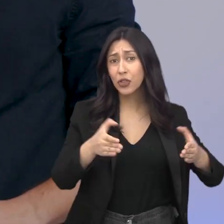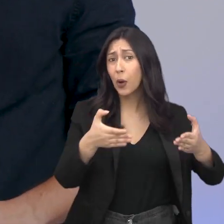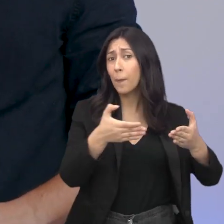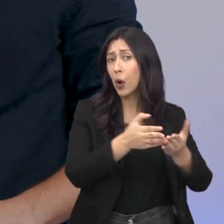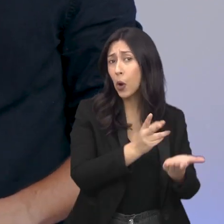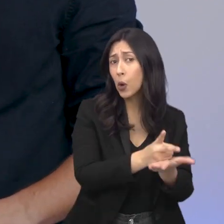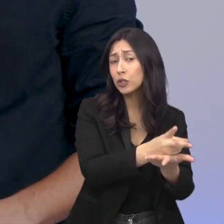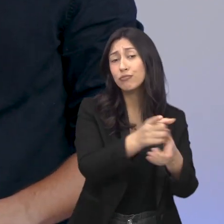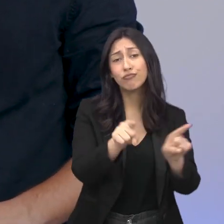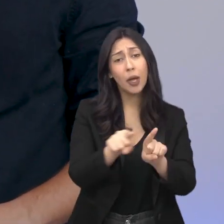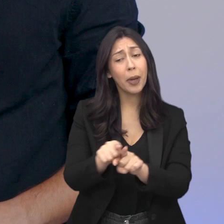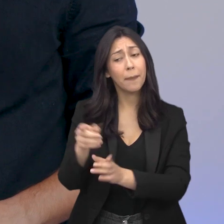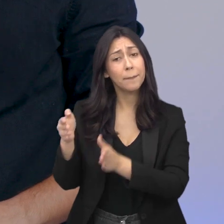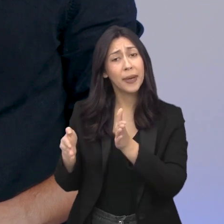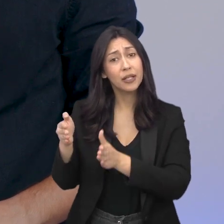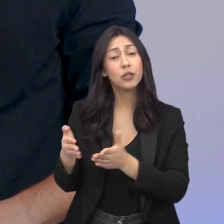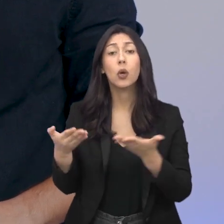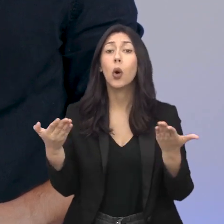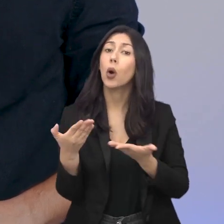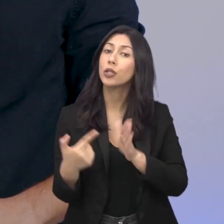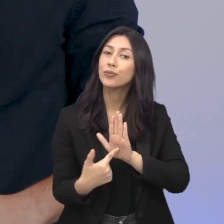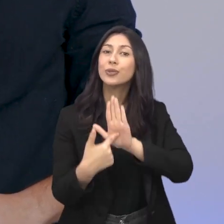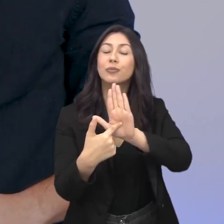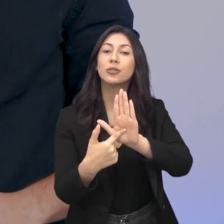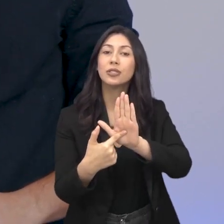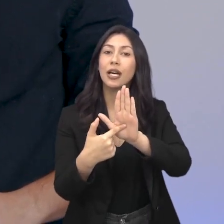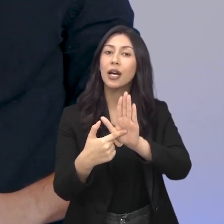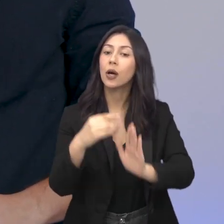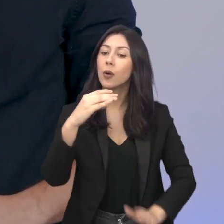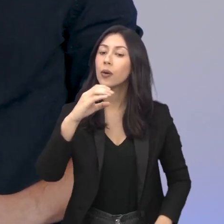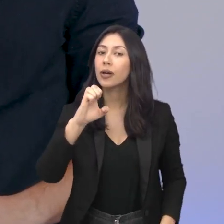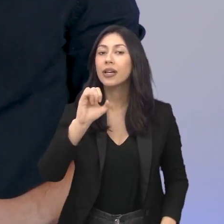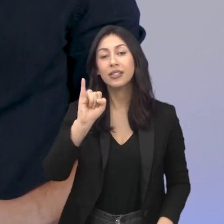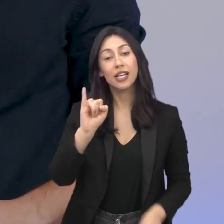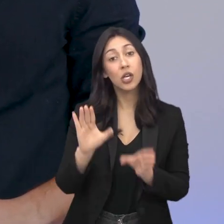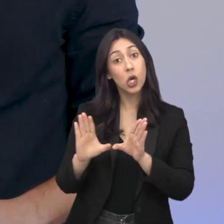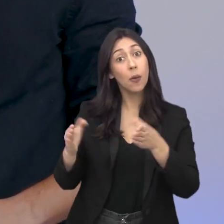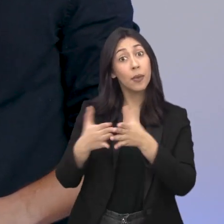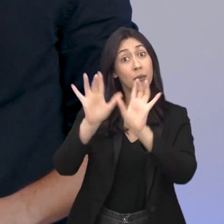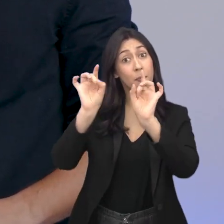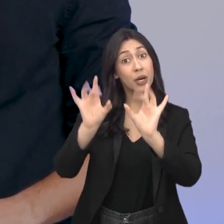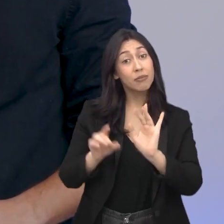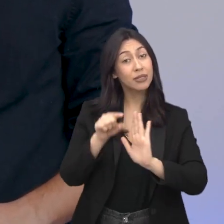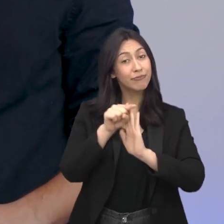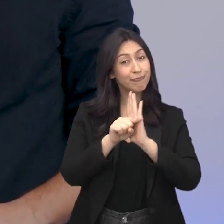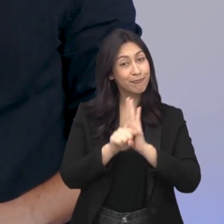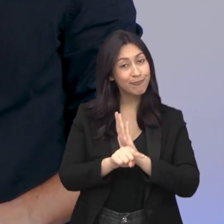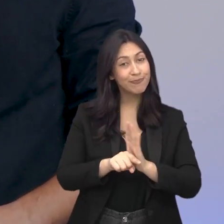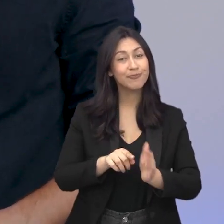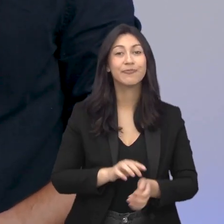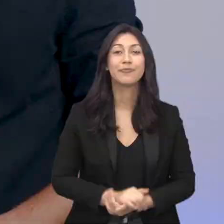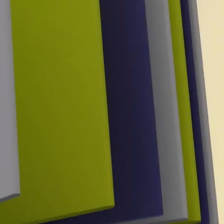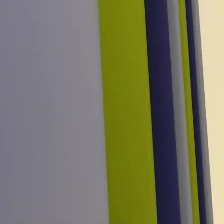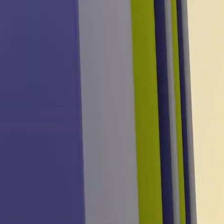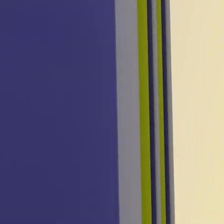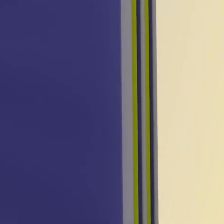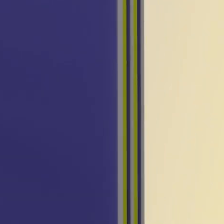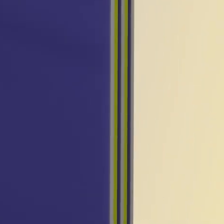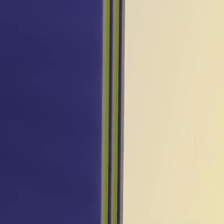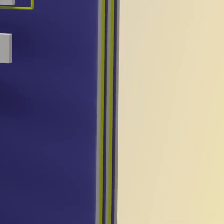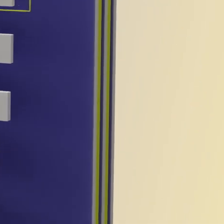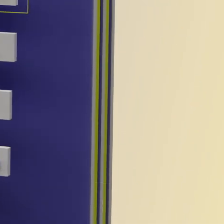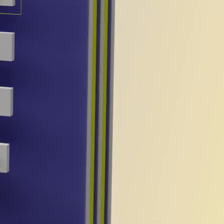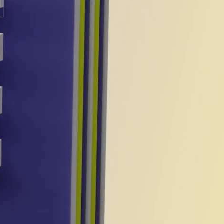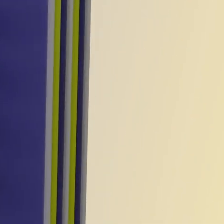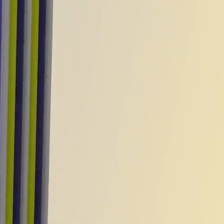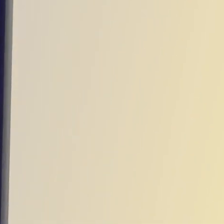comissões, permanentes e também temporárias. Hoje a gente te mostra o que é uma CEI, Comissão Especial de Inquérito.